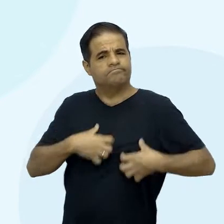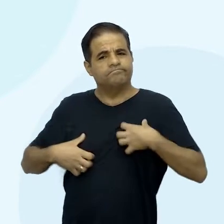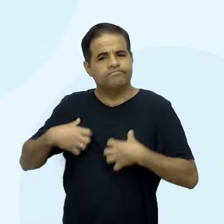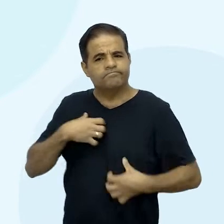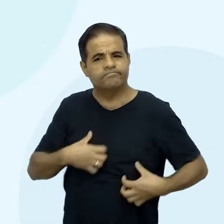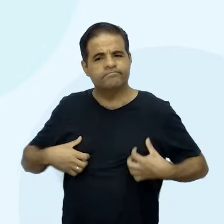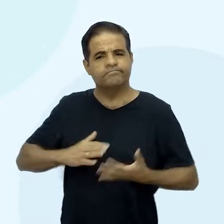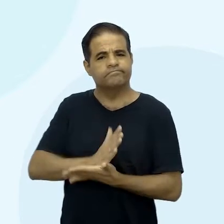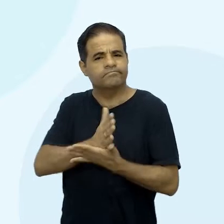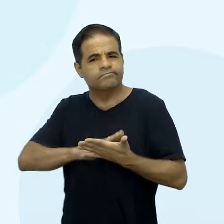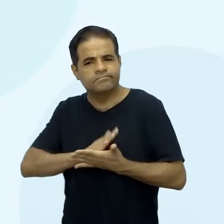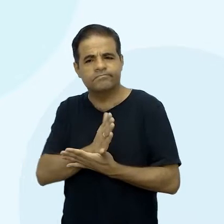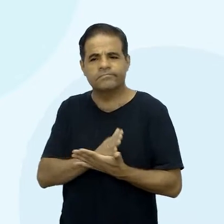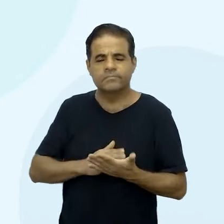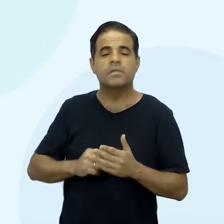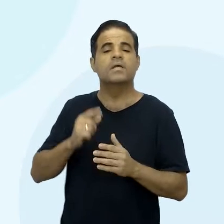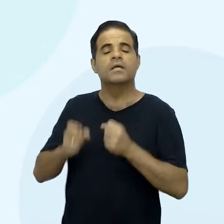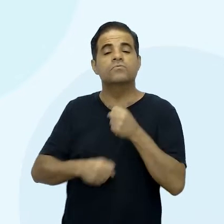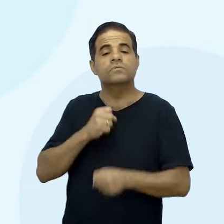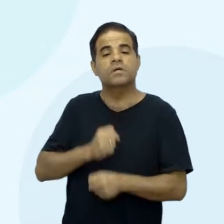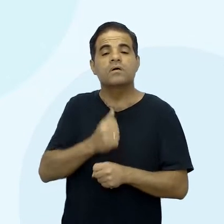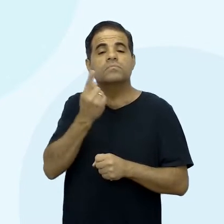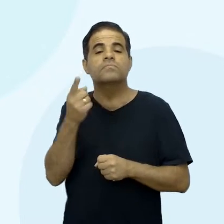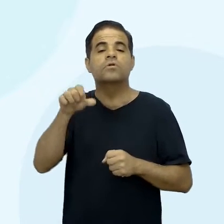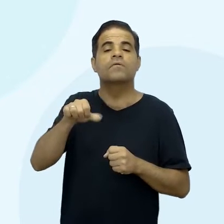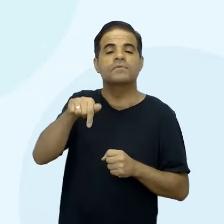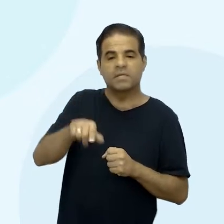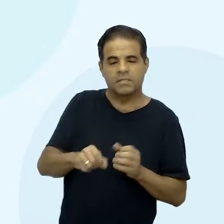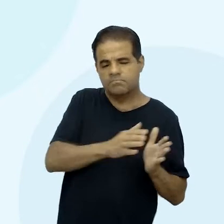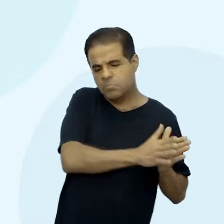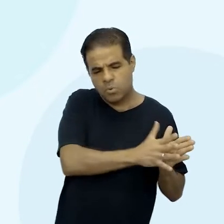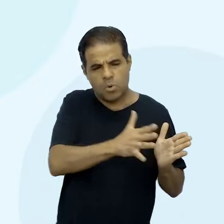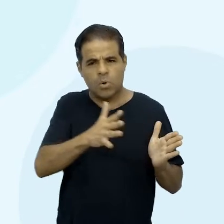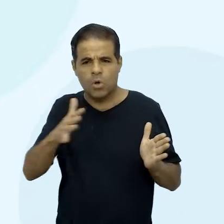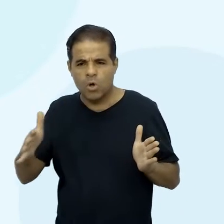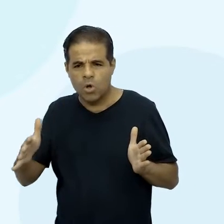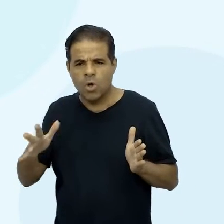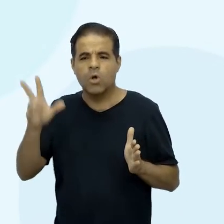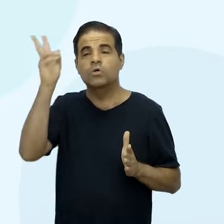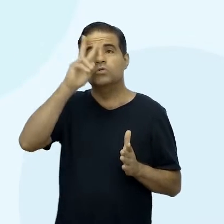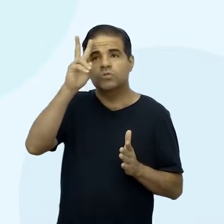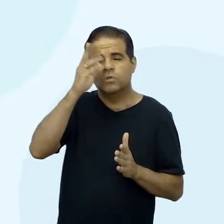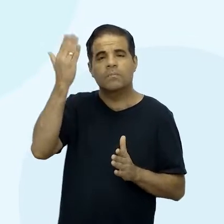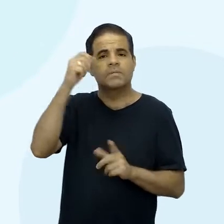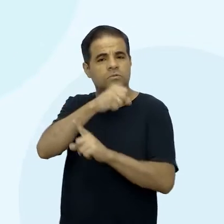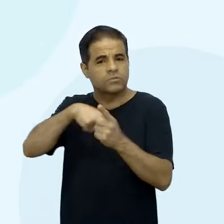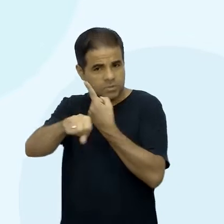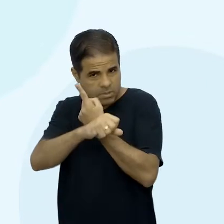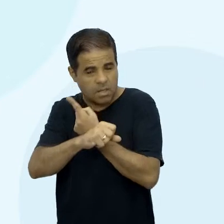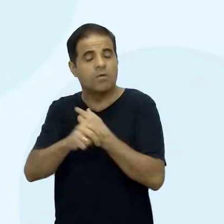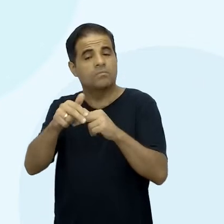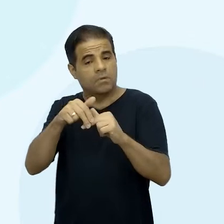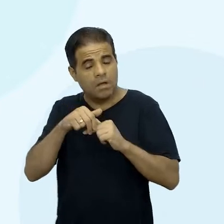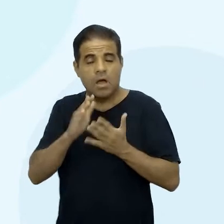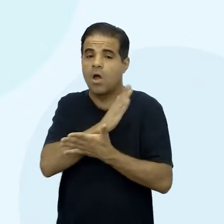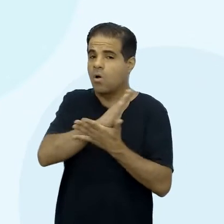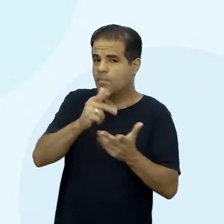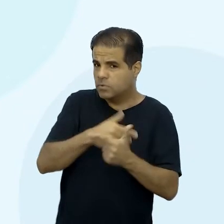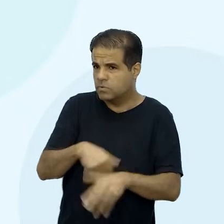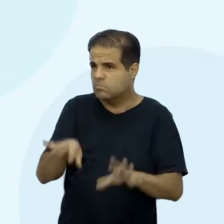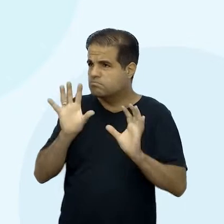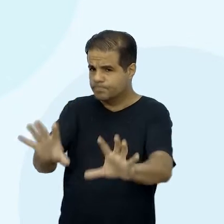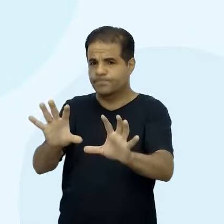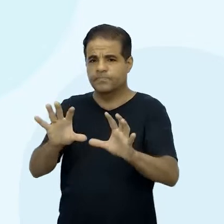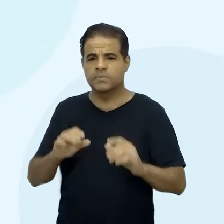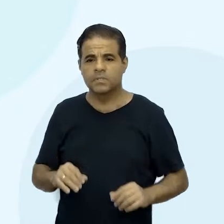década de 70, então a gente tem que pensar no contexto histórico e social daquela época, né? Então, por isso que algumas coisas chocavam